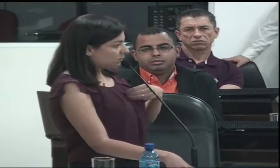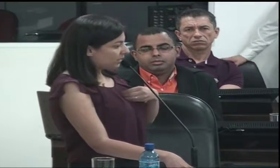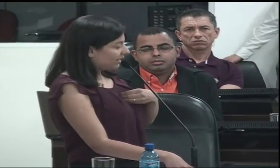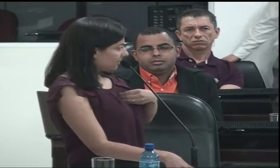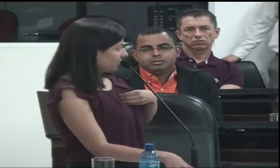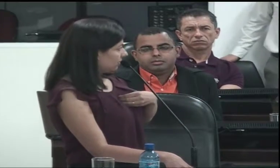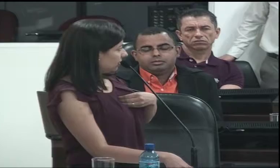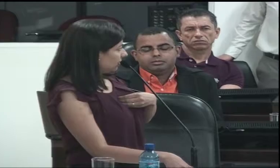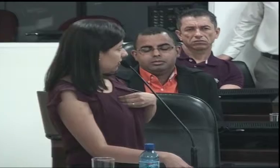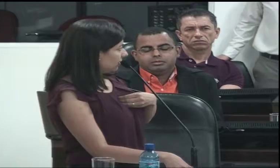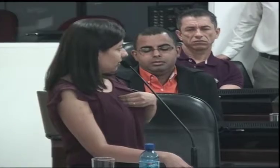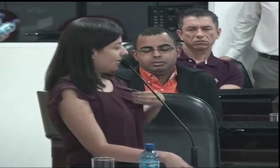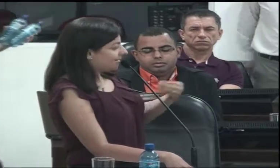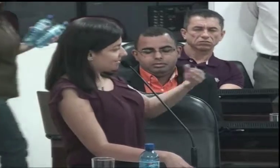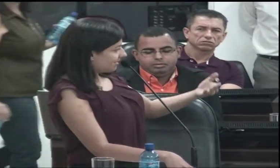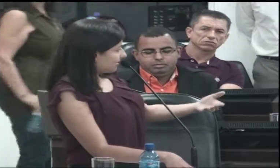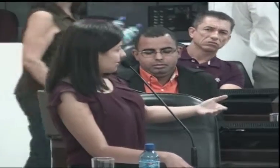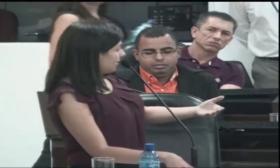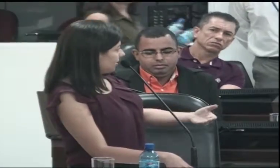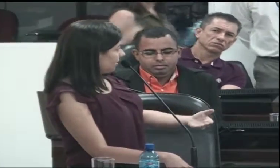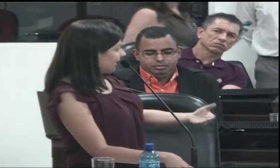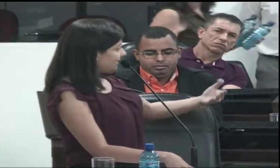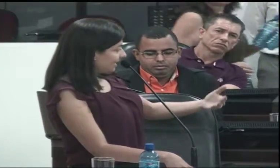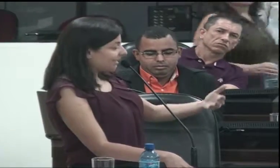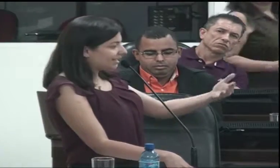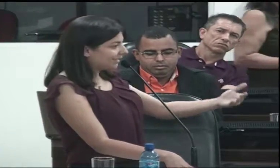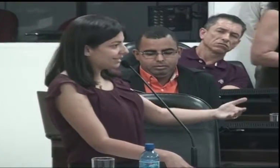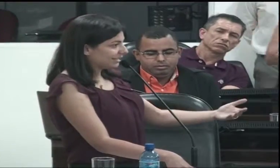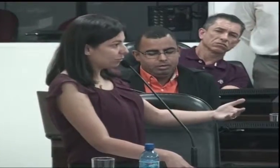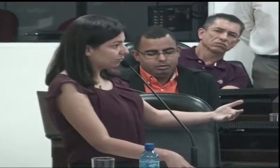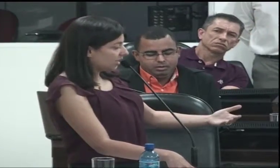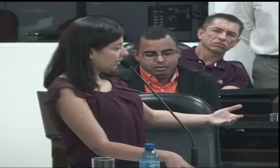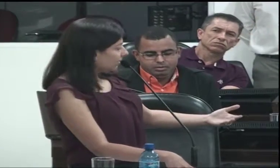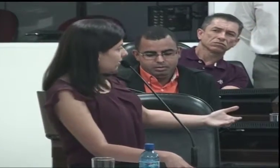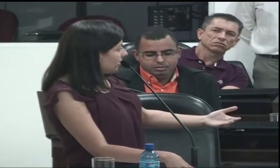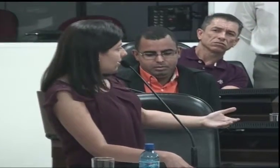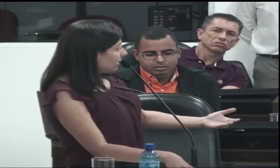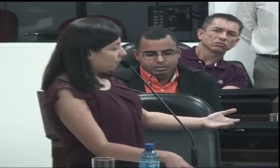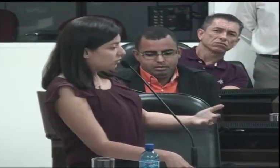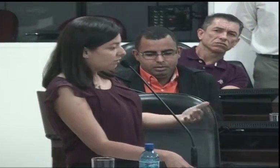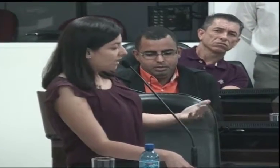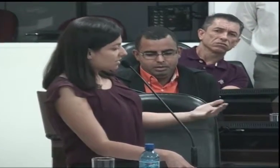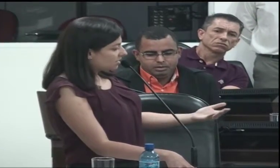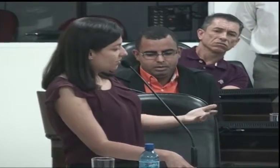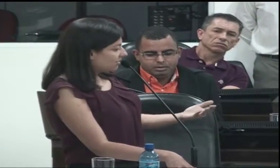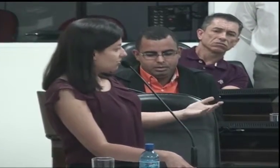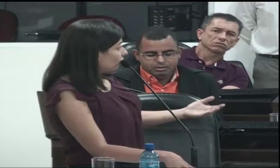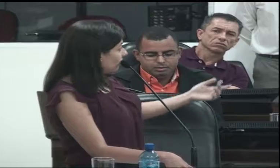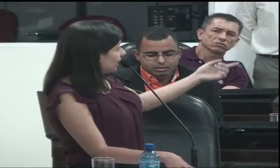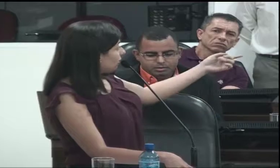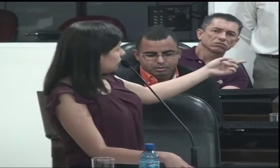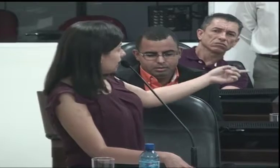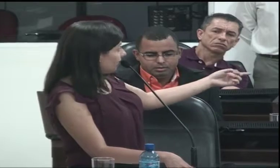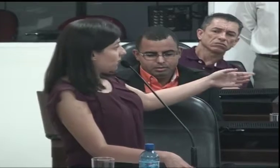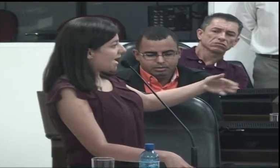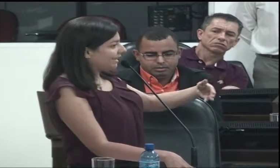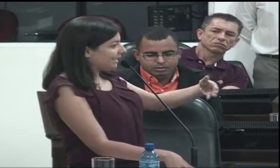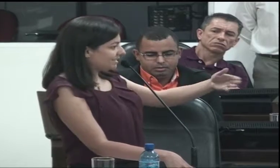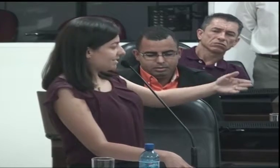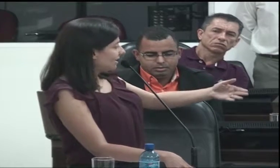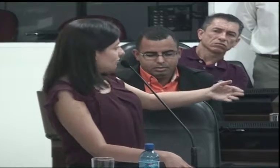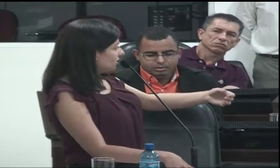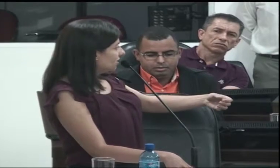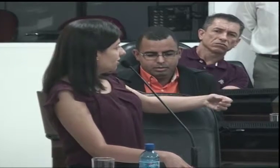sou espírita, kardecista, nascida e criada nessa doutrina, e por diversas vezes já ouvi, inclusive,